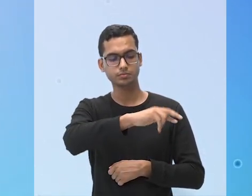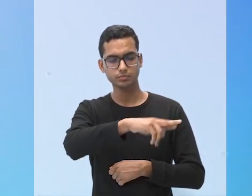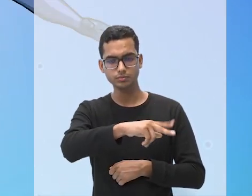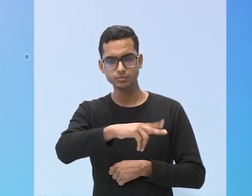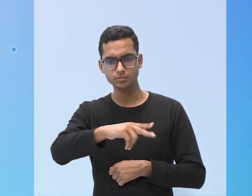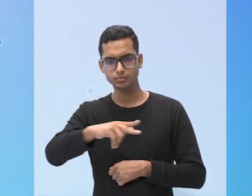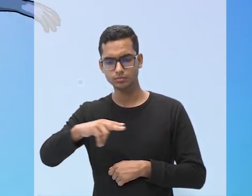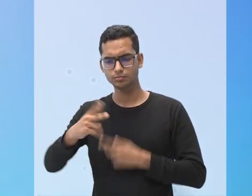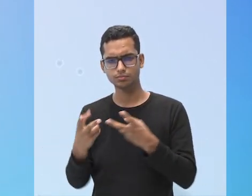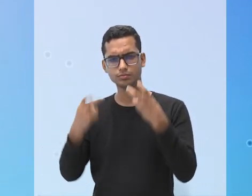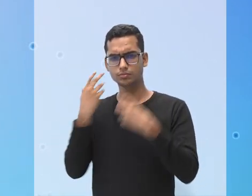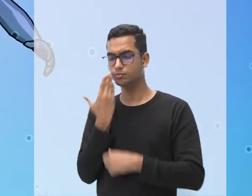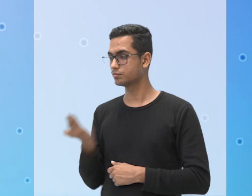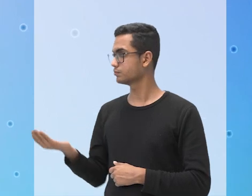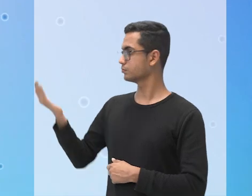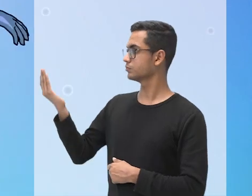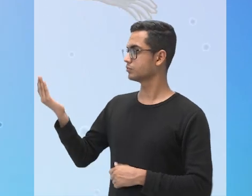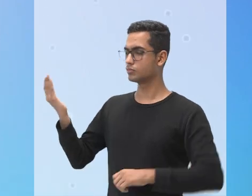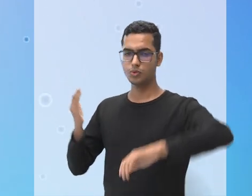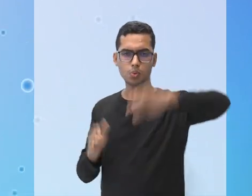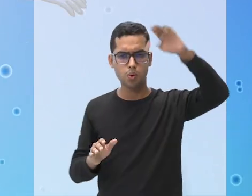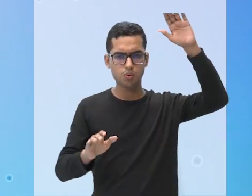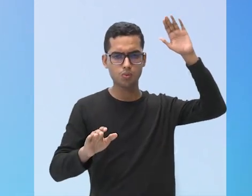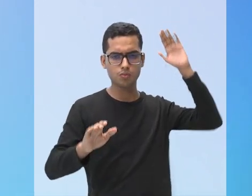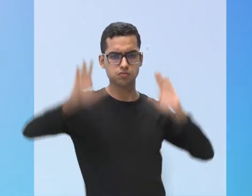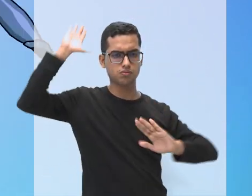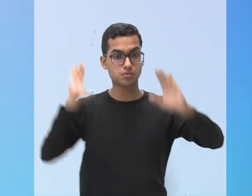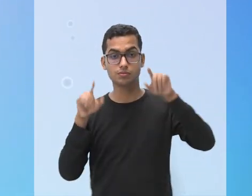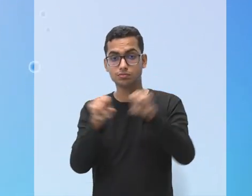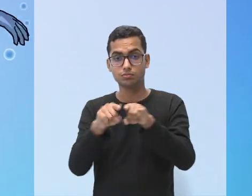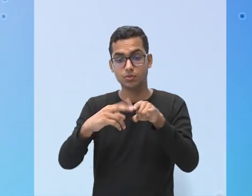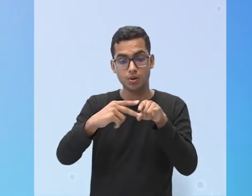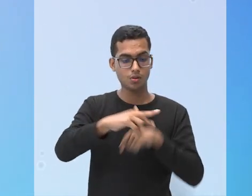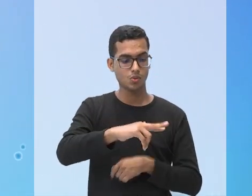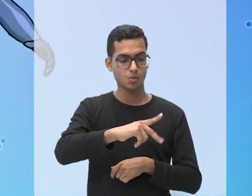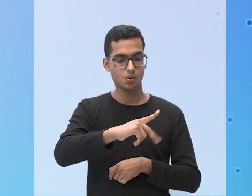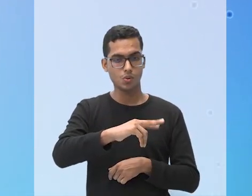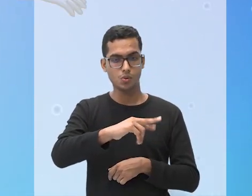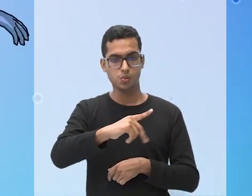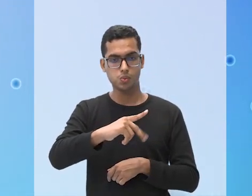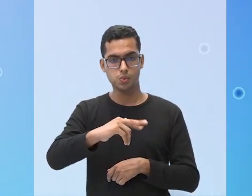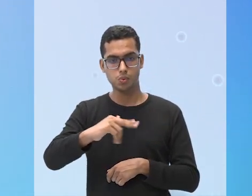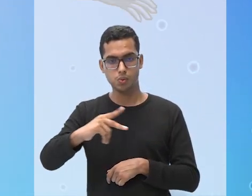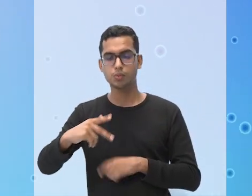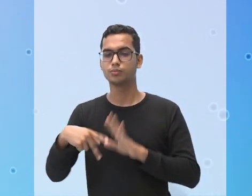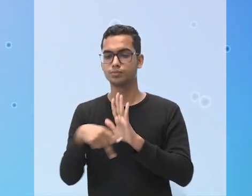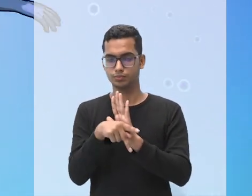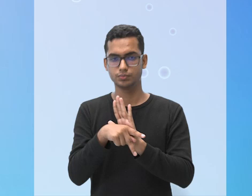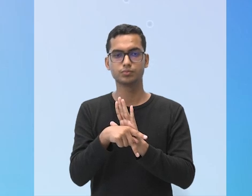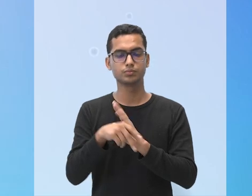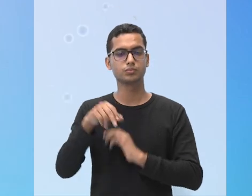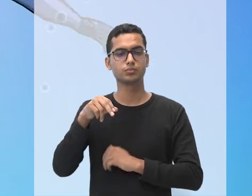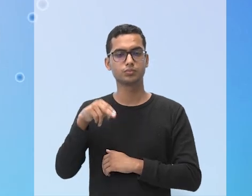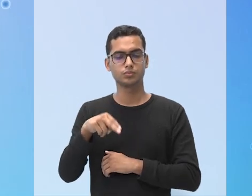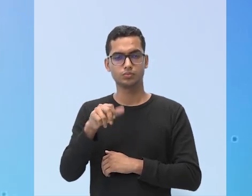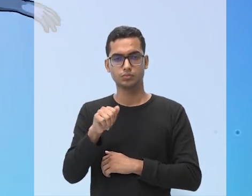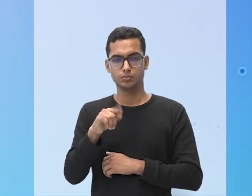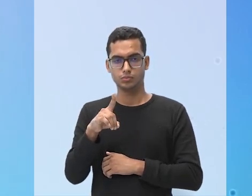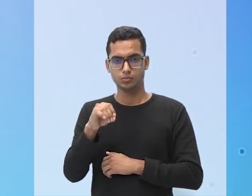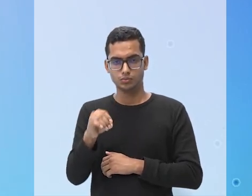decúbito dorsal para o fundo da piscina, ou seja, ele fica com o peito voltado para cima e as costas voltadas para o fundo da piscina. E